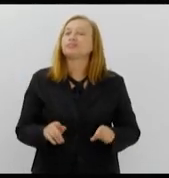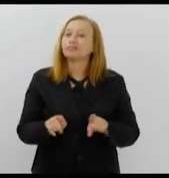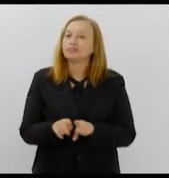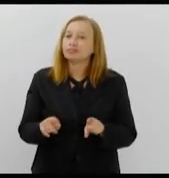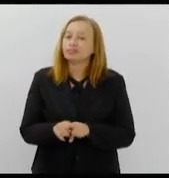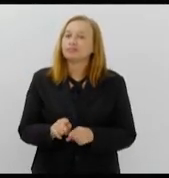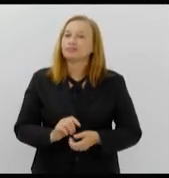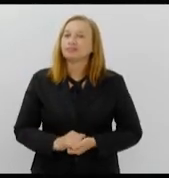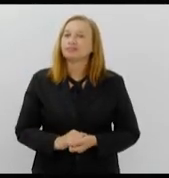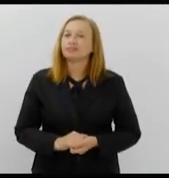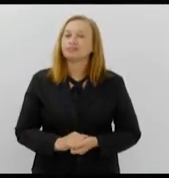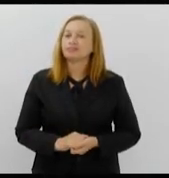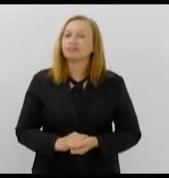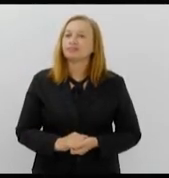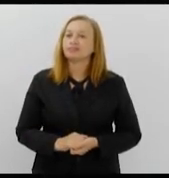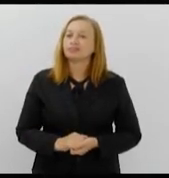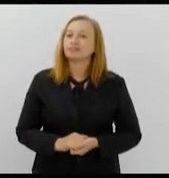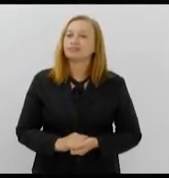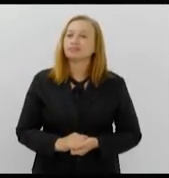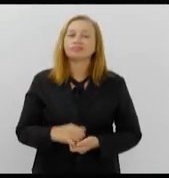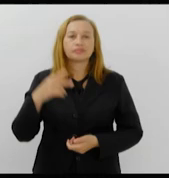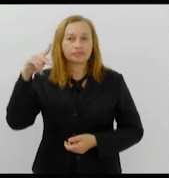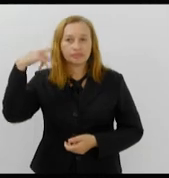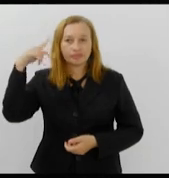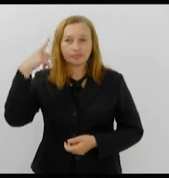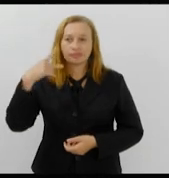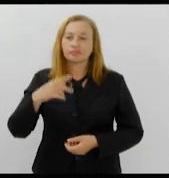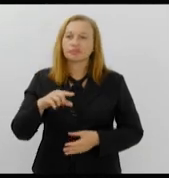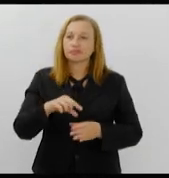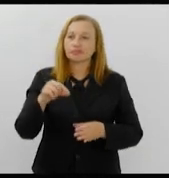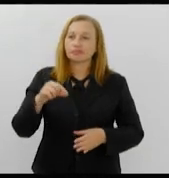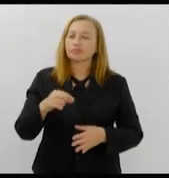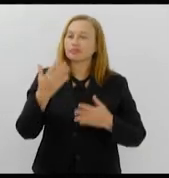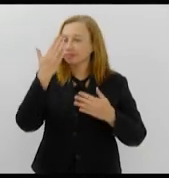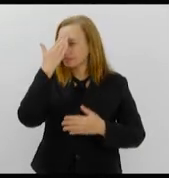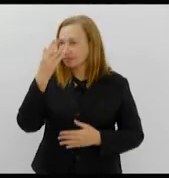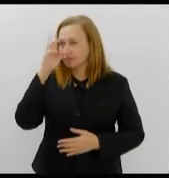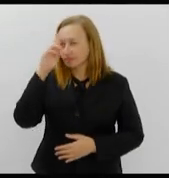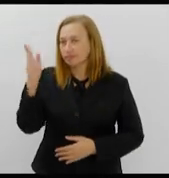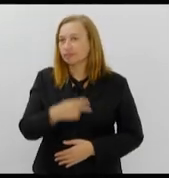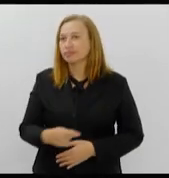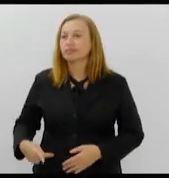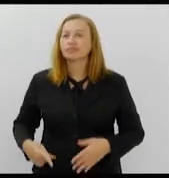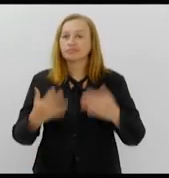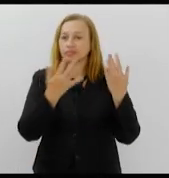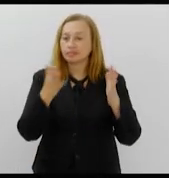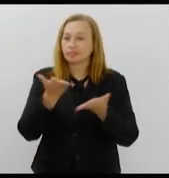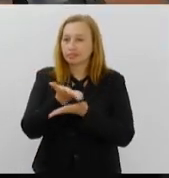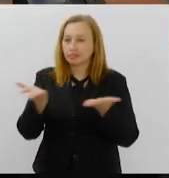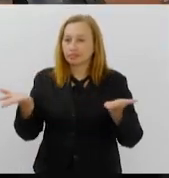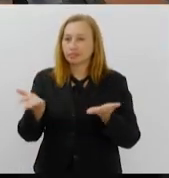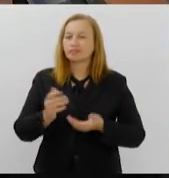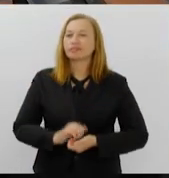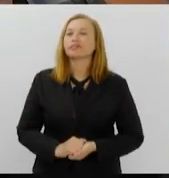também dos seus vereadores eleitos. Muito obrigado, presidente. Parabéns a todos os eleitos.